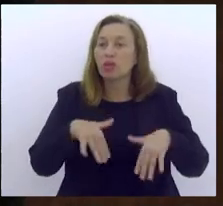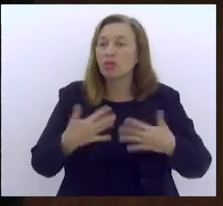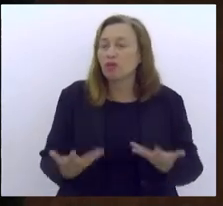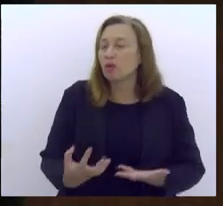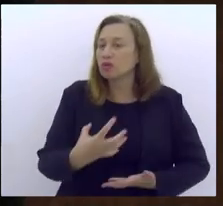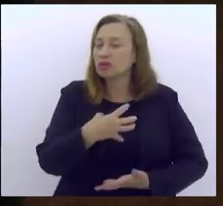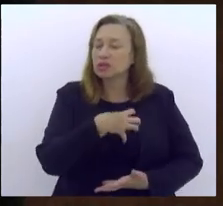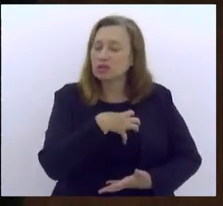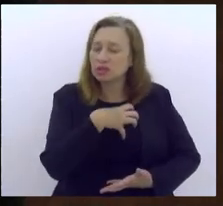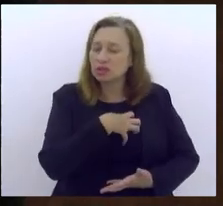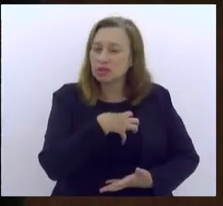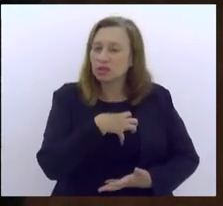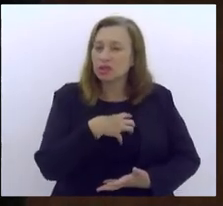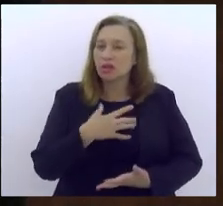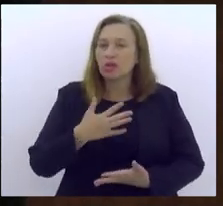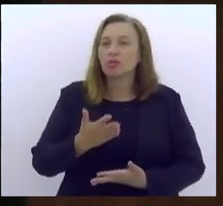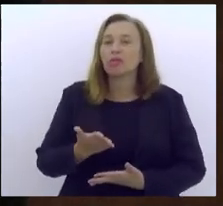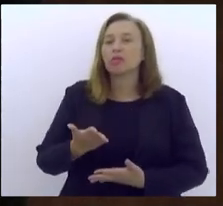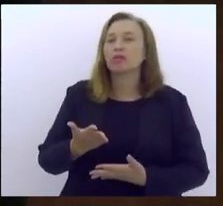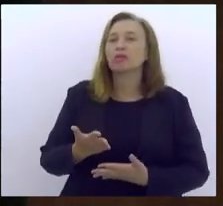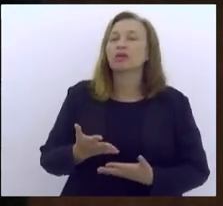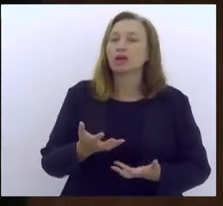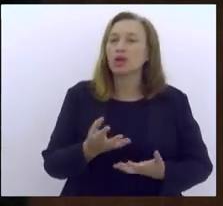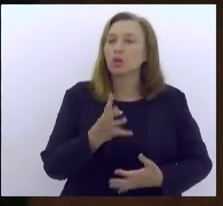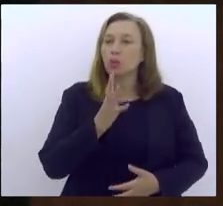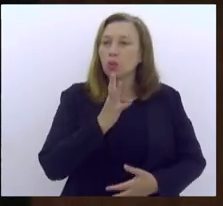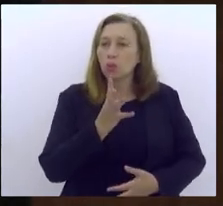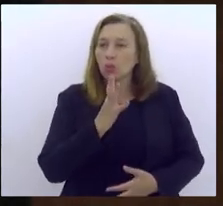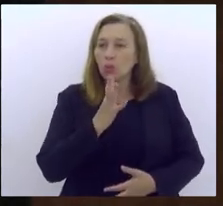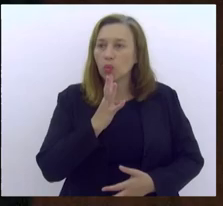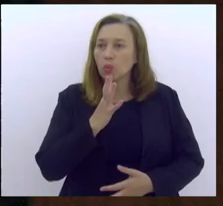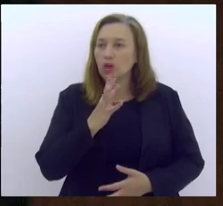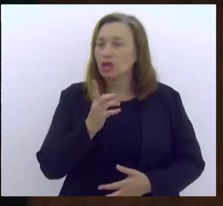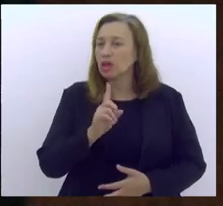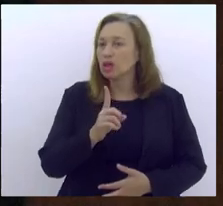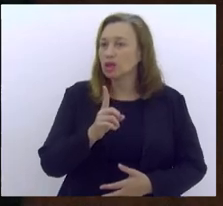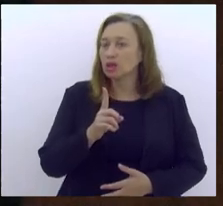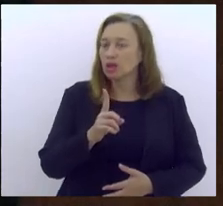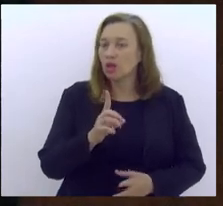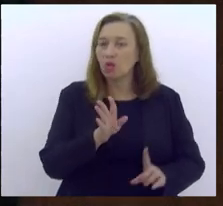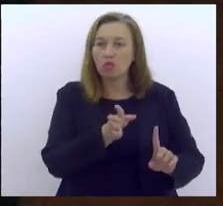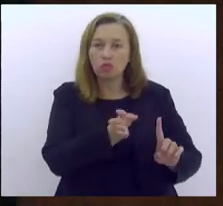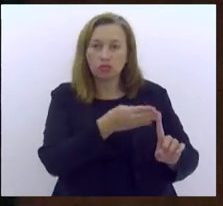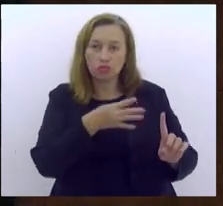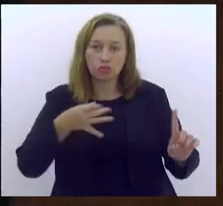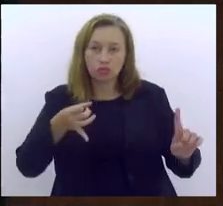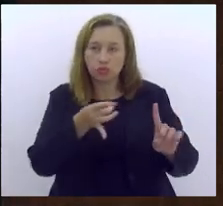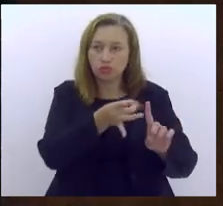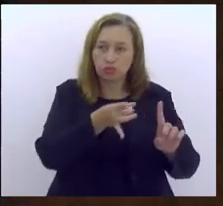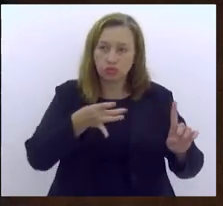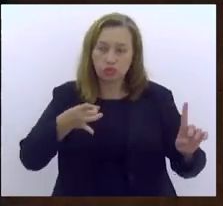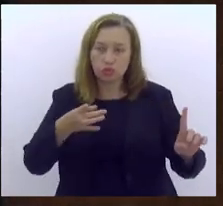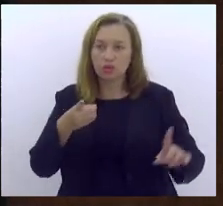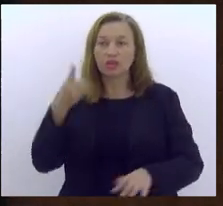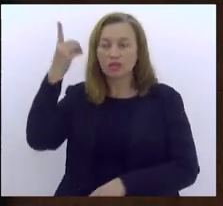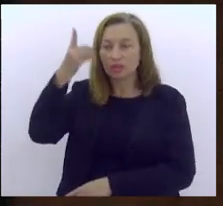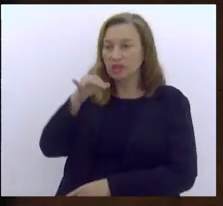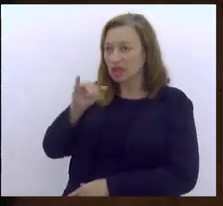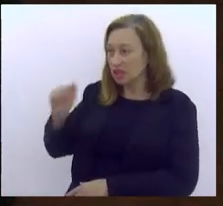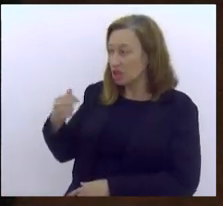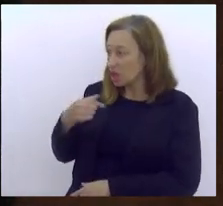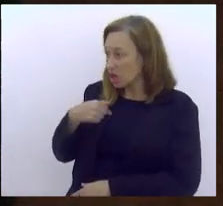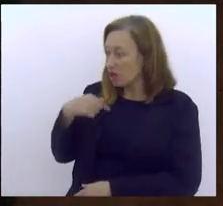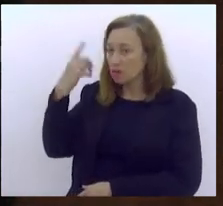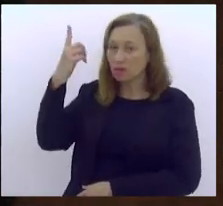para pacificar a nossa atuação, quero reconhecer mais uma vez que não fui vítima de transfobia por parte da deputada Índia Armelau, eu, a